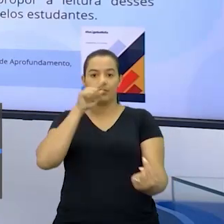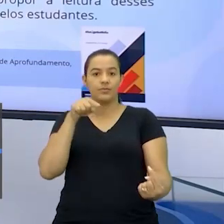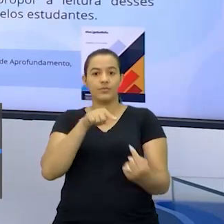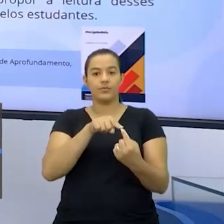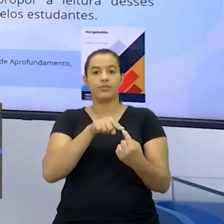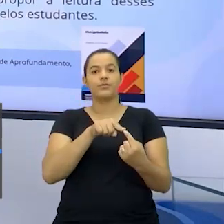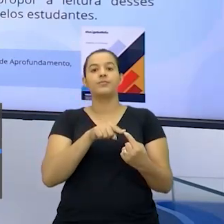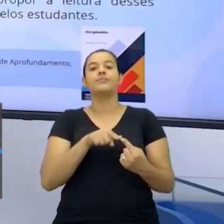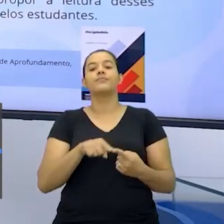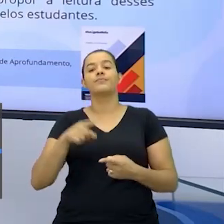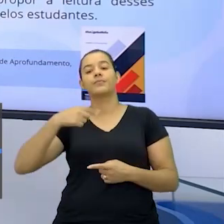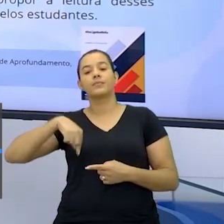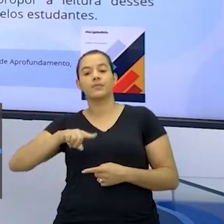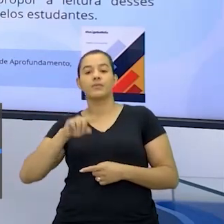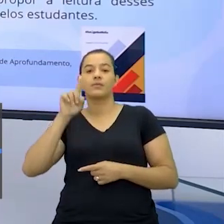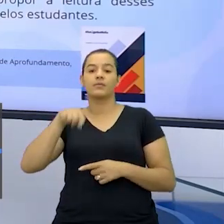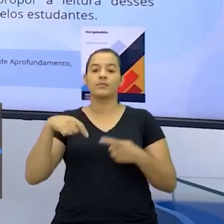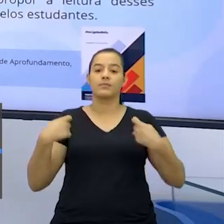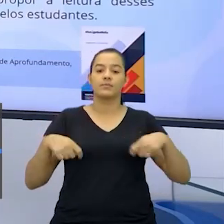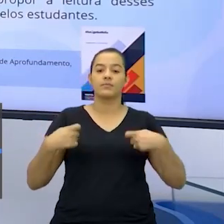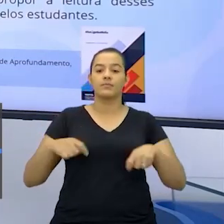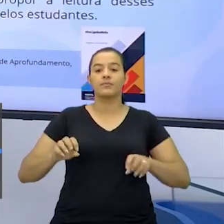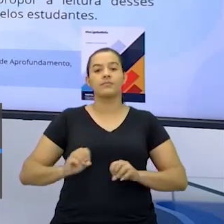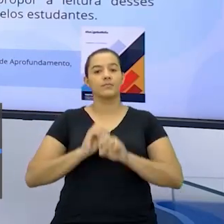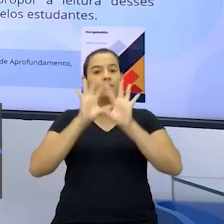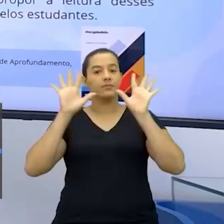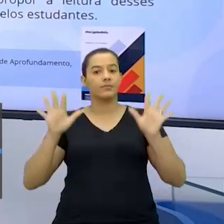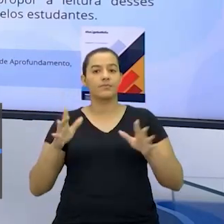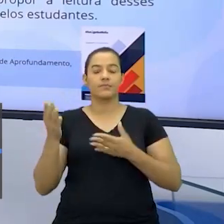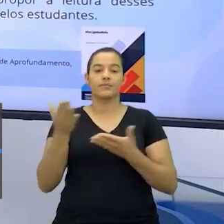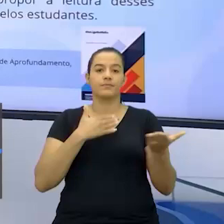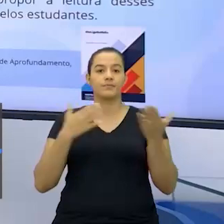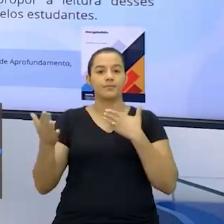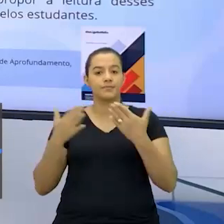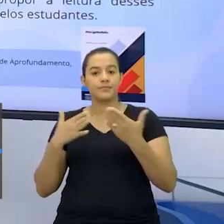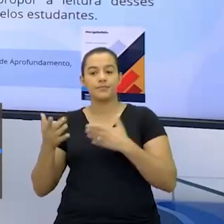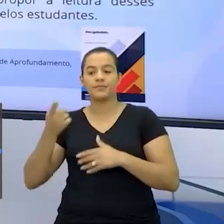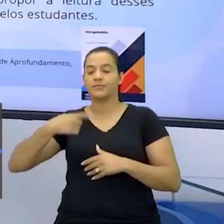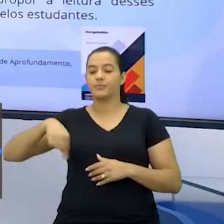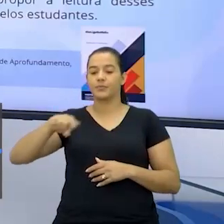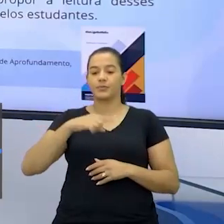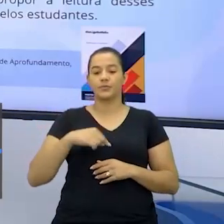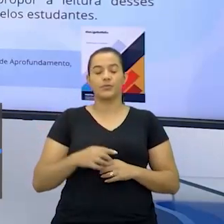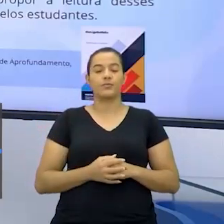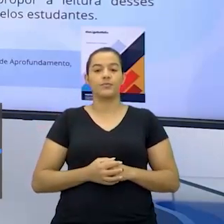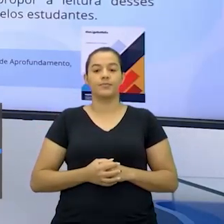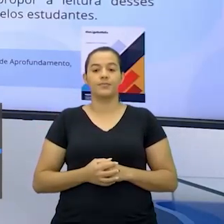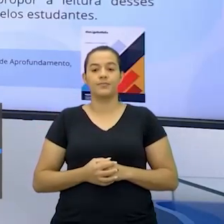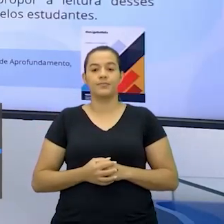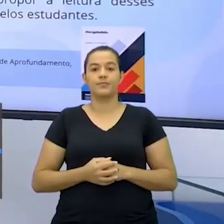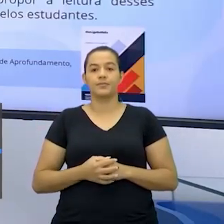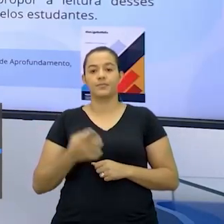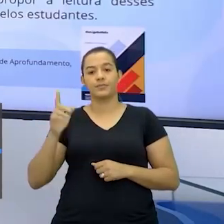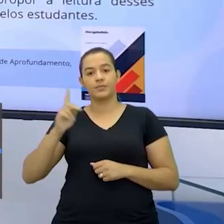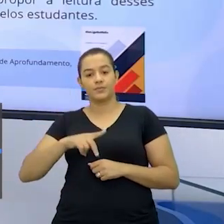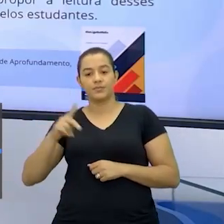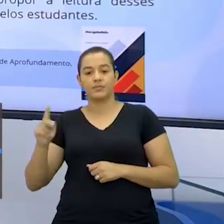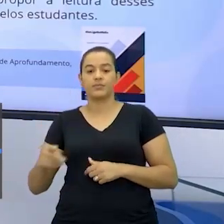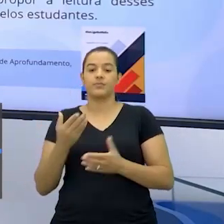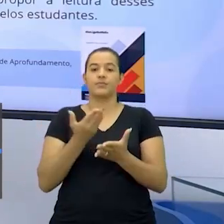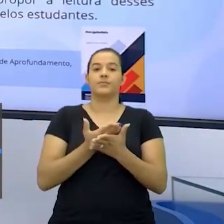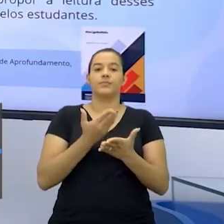coisa muito clara entre nós, né? Para que o relacionamento entre nós, aqui, professor e estudante, esteja